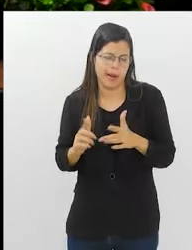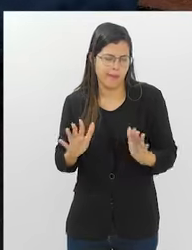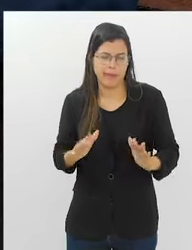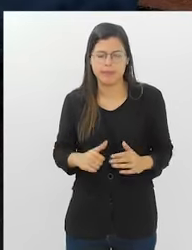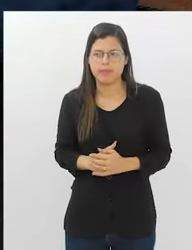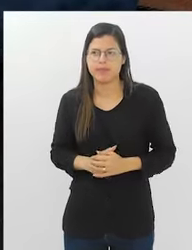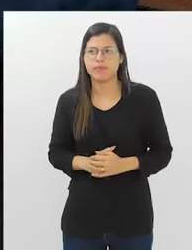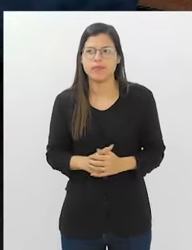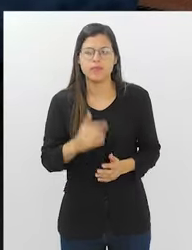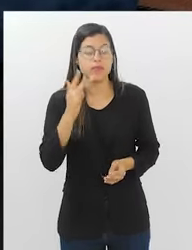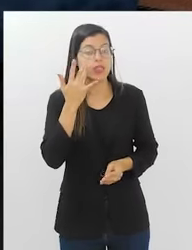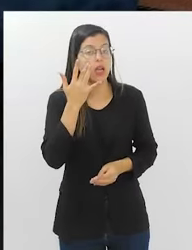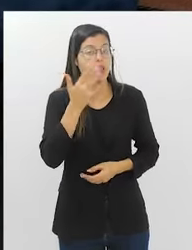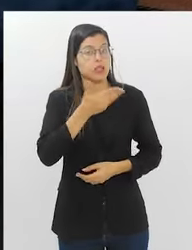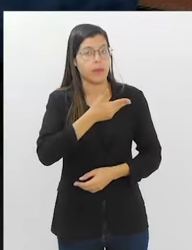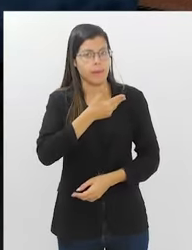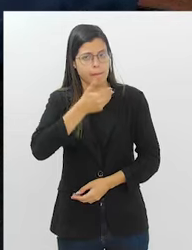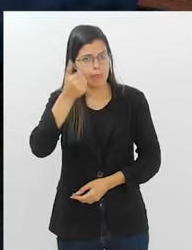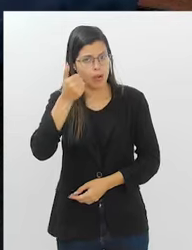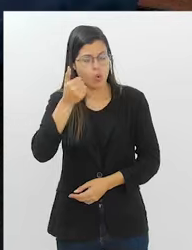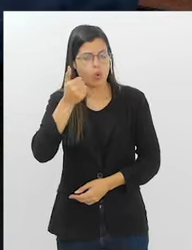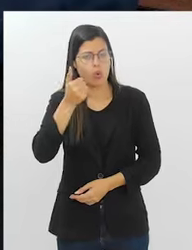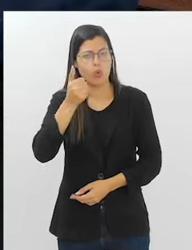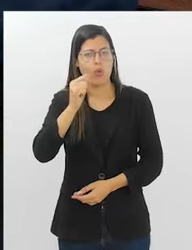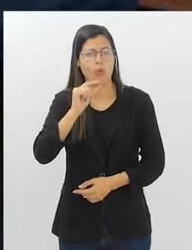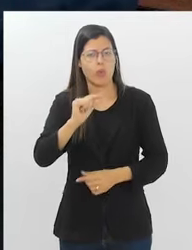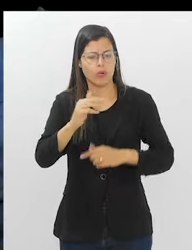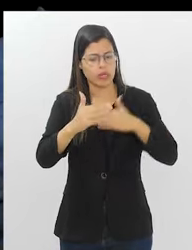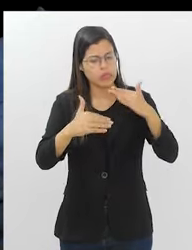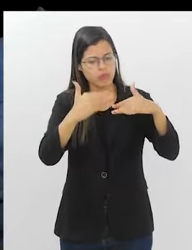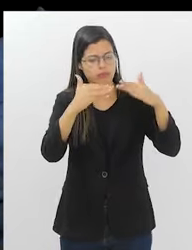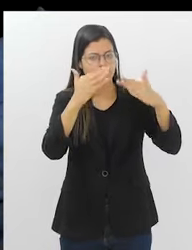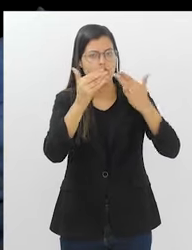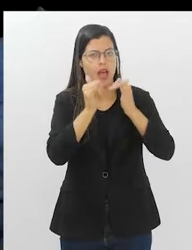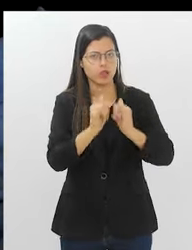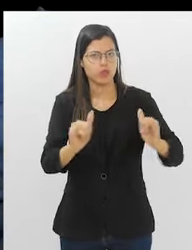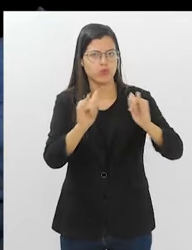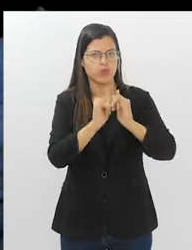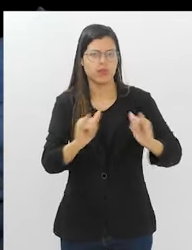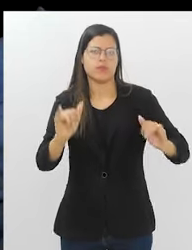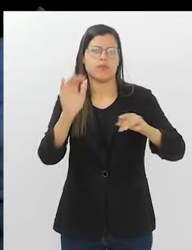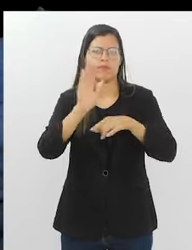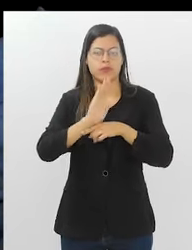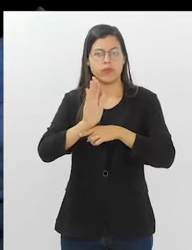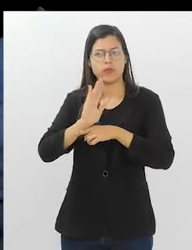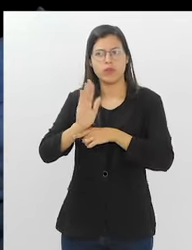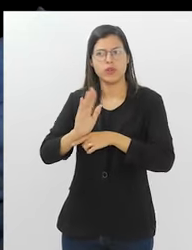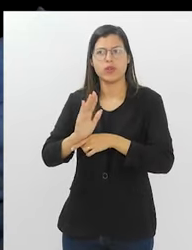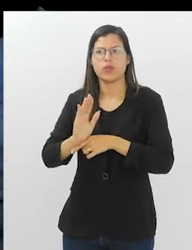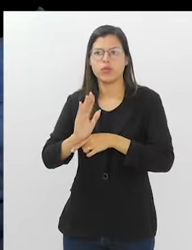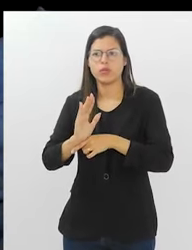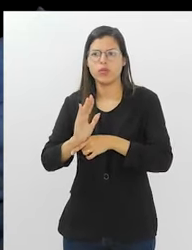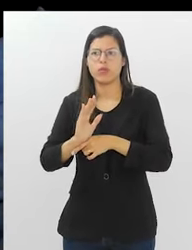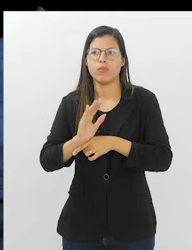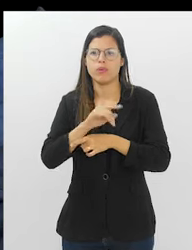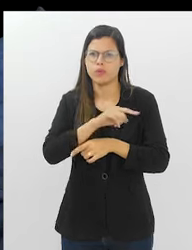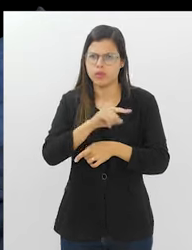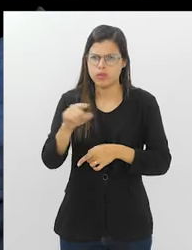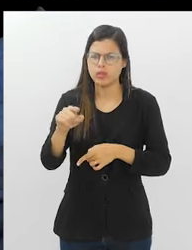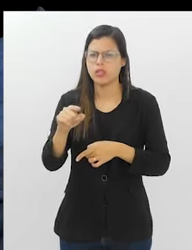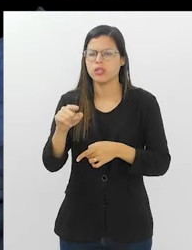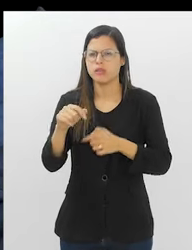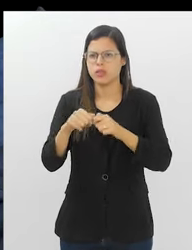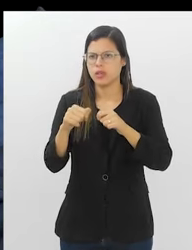acho que melhorou um pouco com a divulgação de filmes, sim, de vocês,